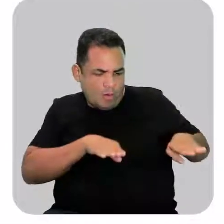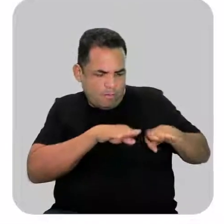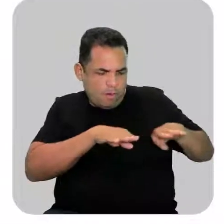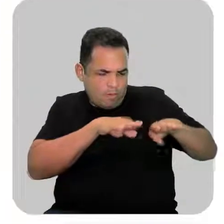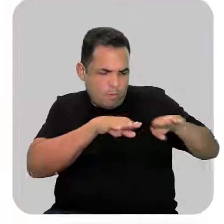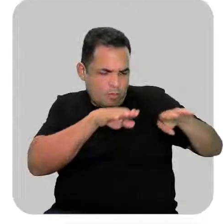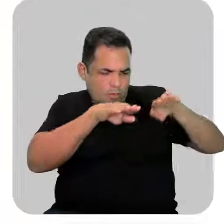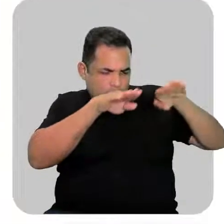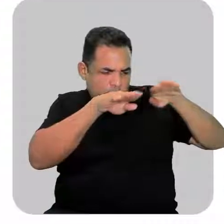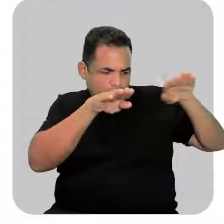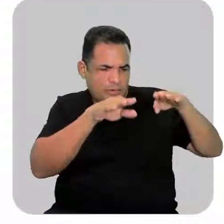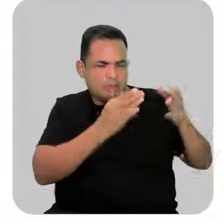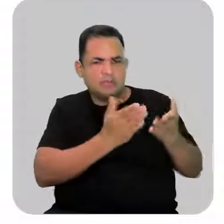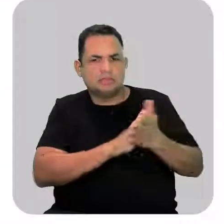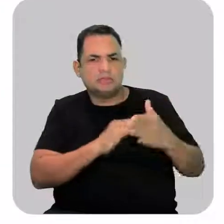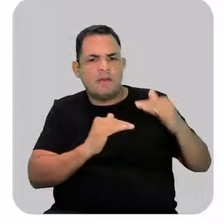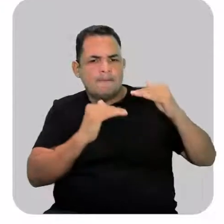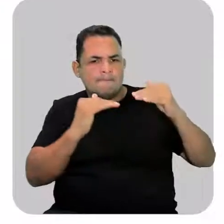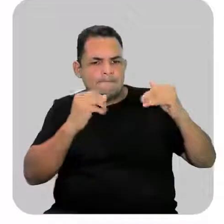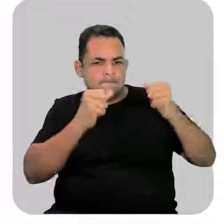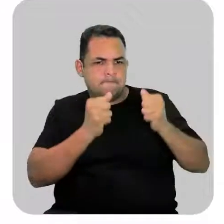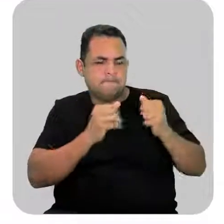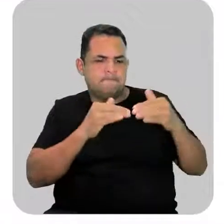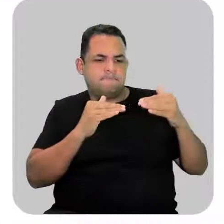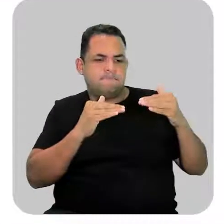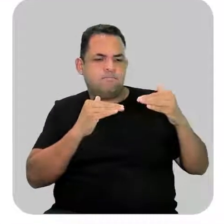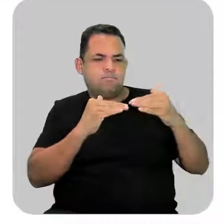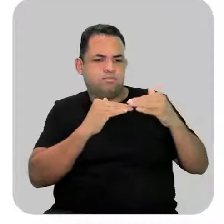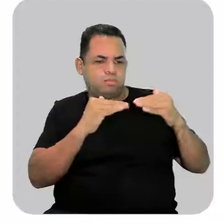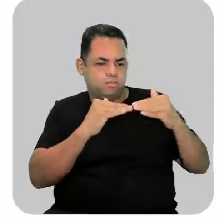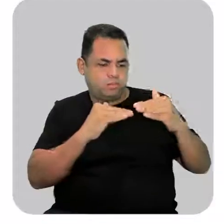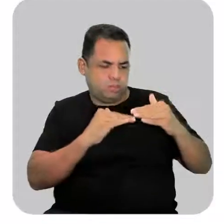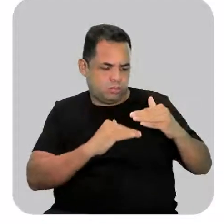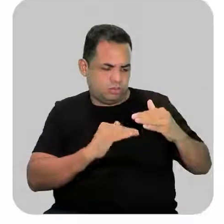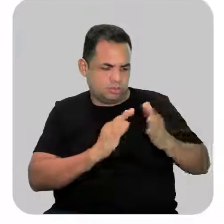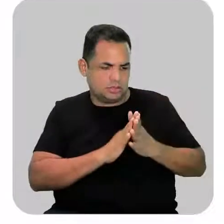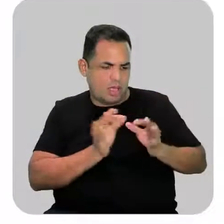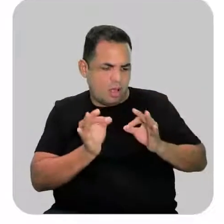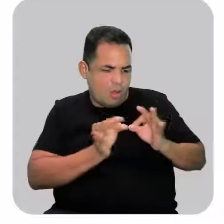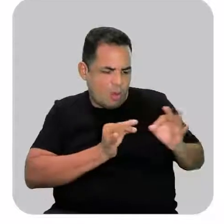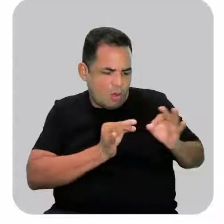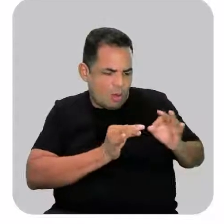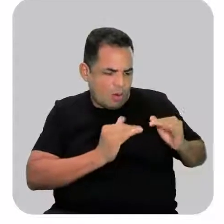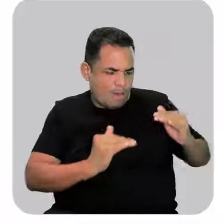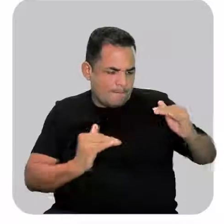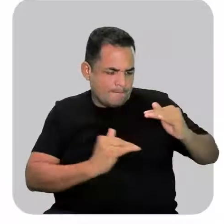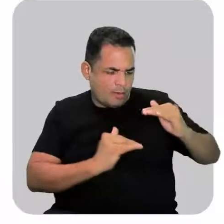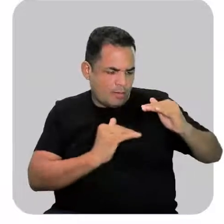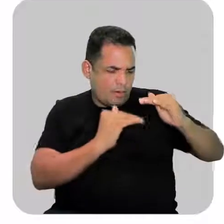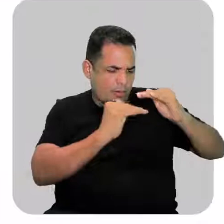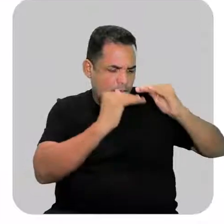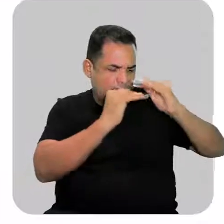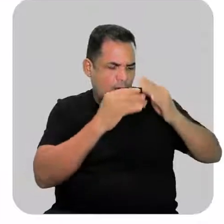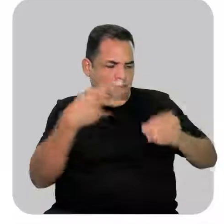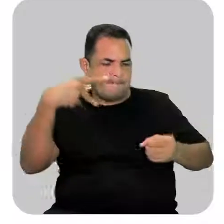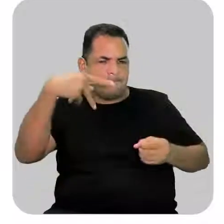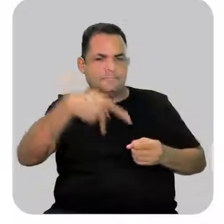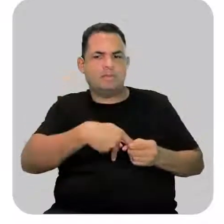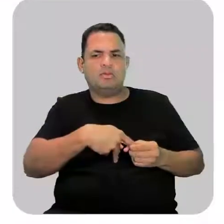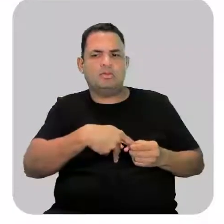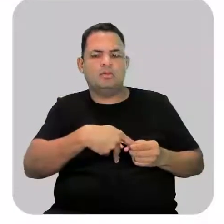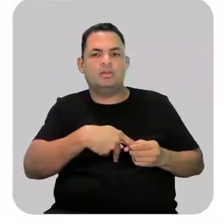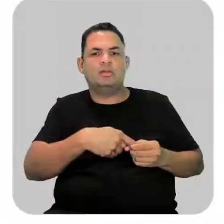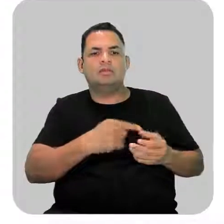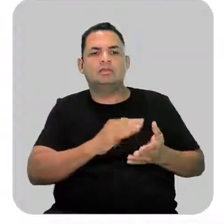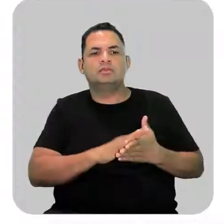de micro-organismo, pressão, houve a formação dos bolsões de petróleo. Já o